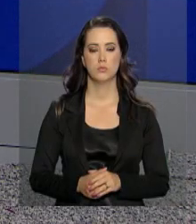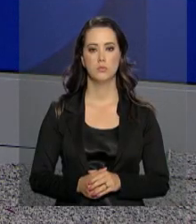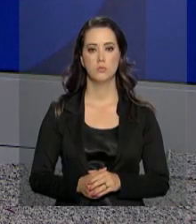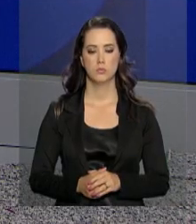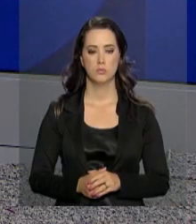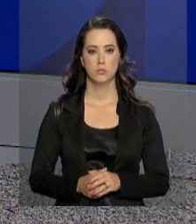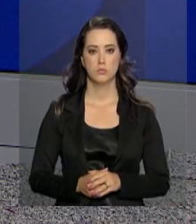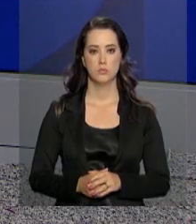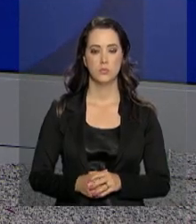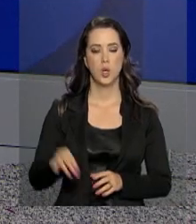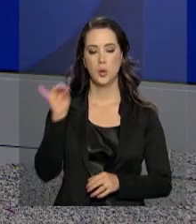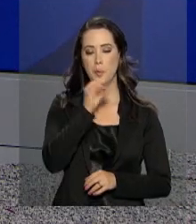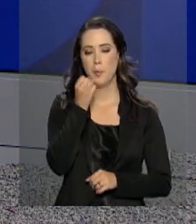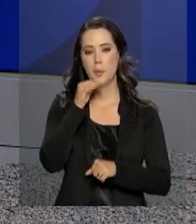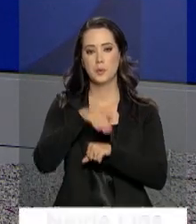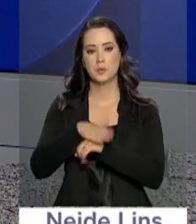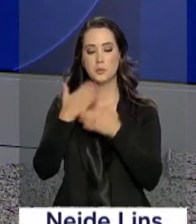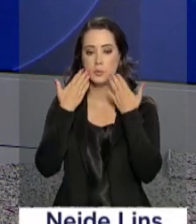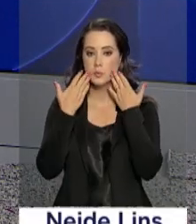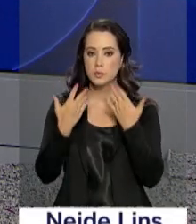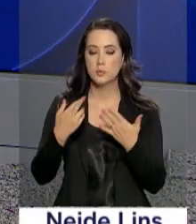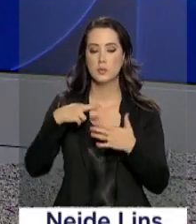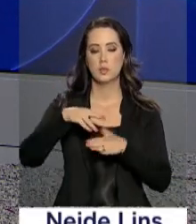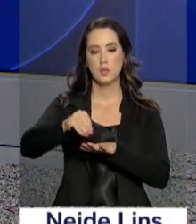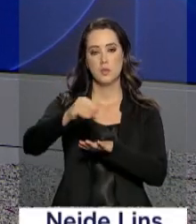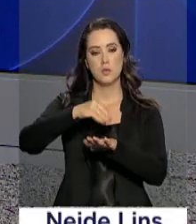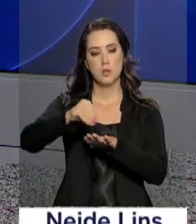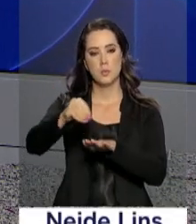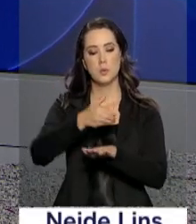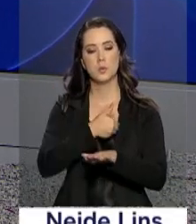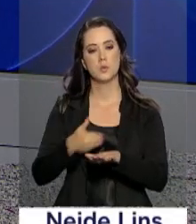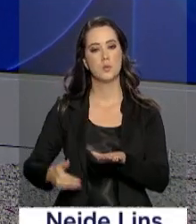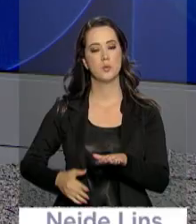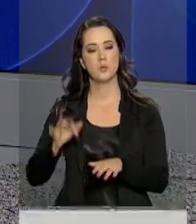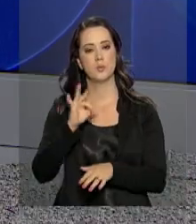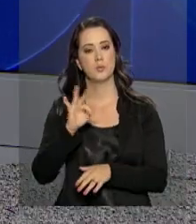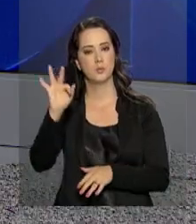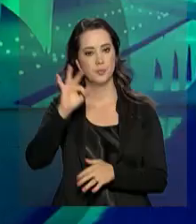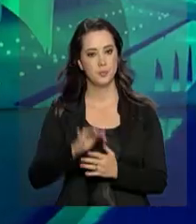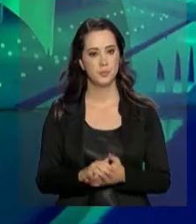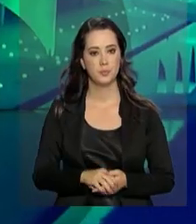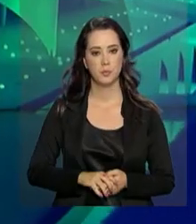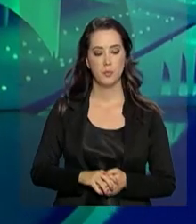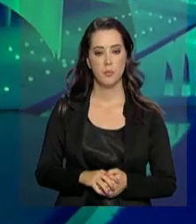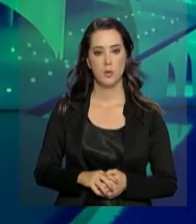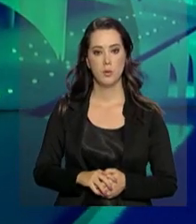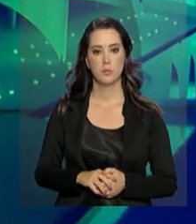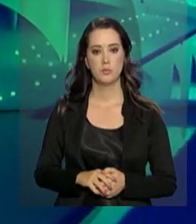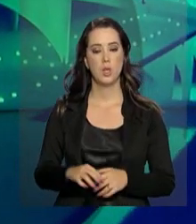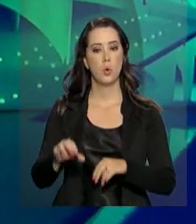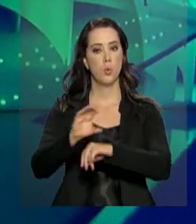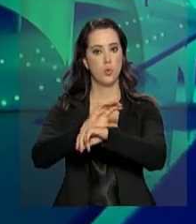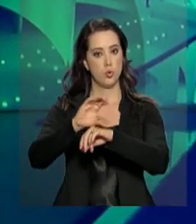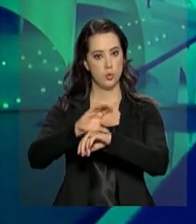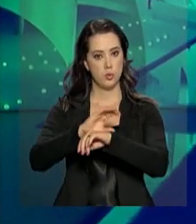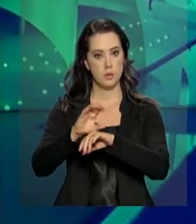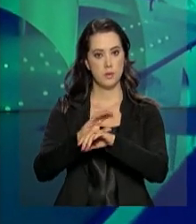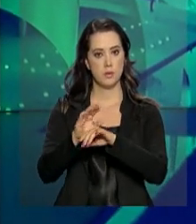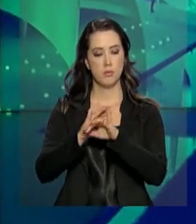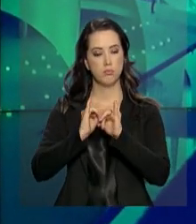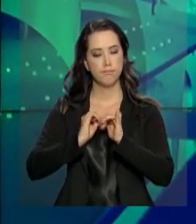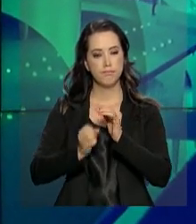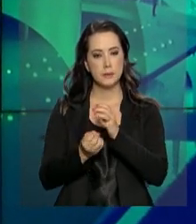boa noite no ar as notícias do governo federal no repórter nbr a constituição cidadã foi